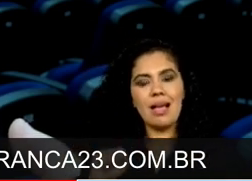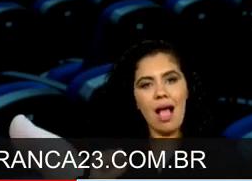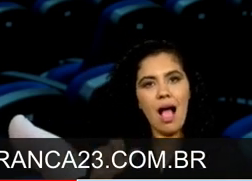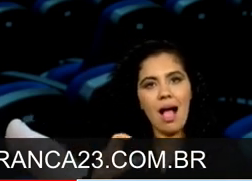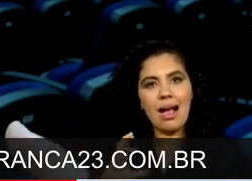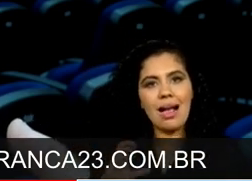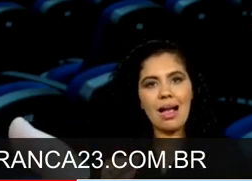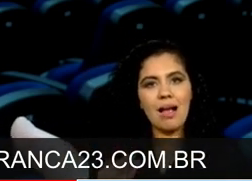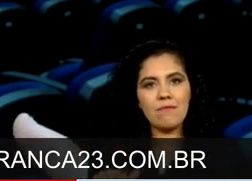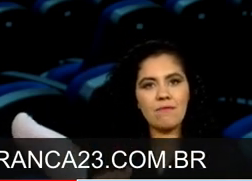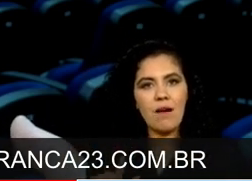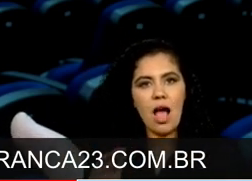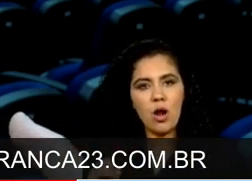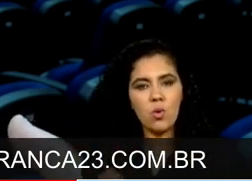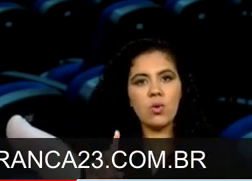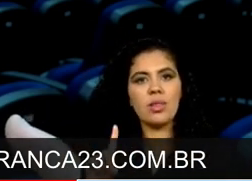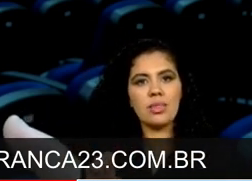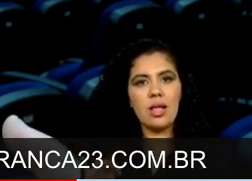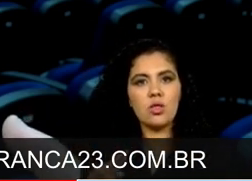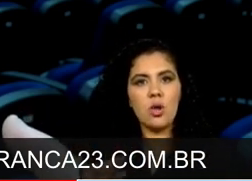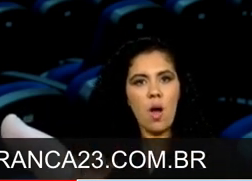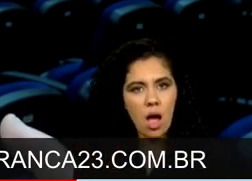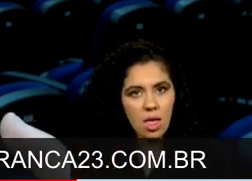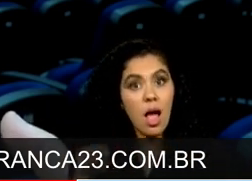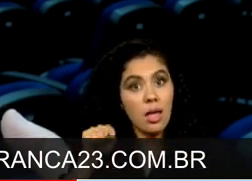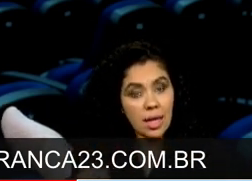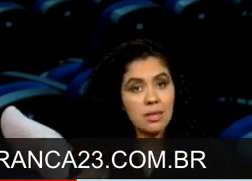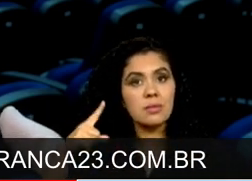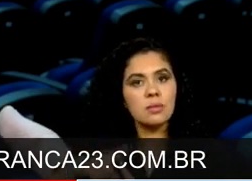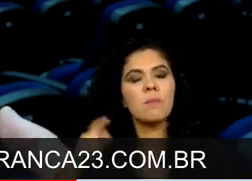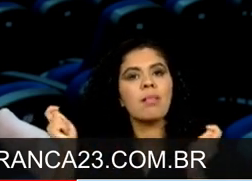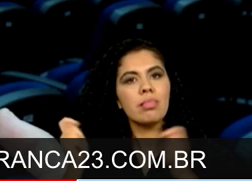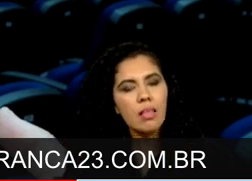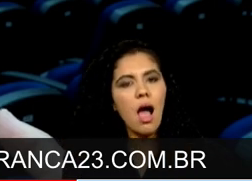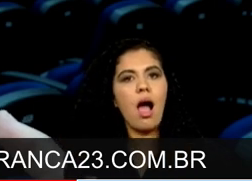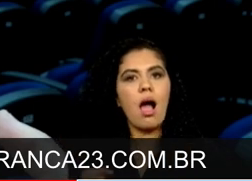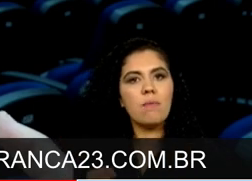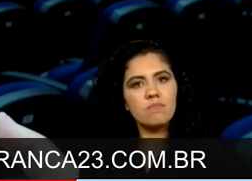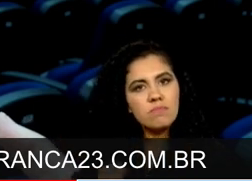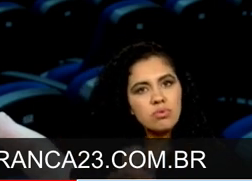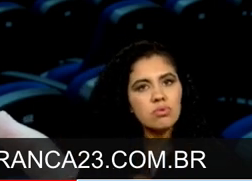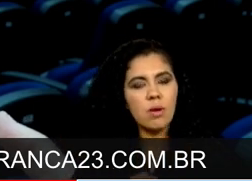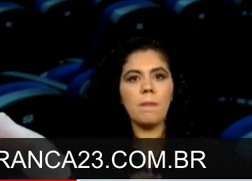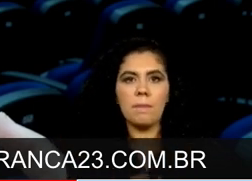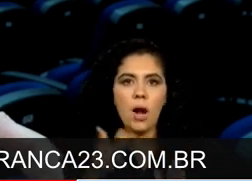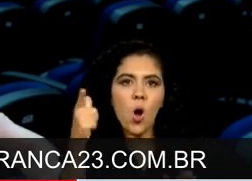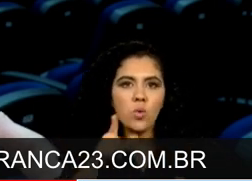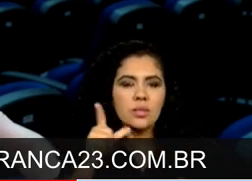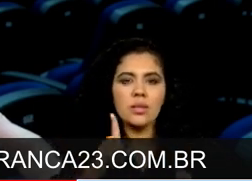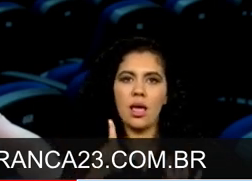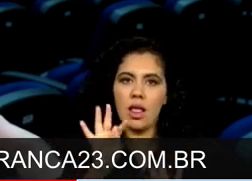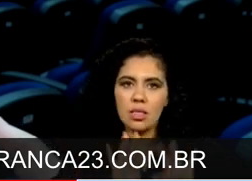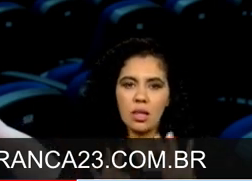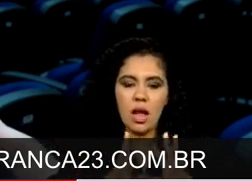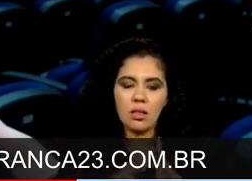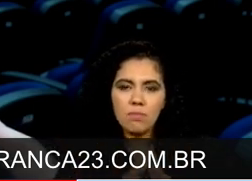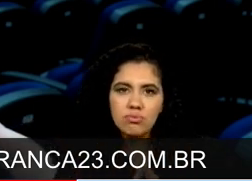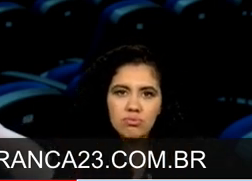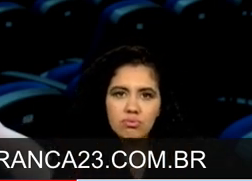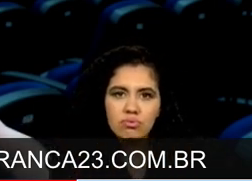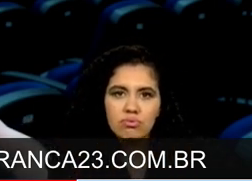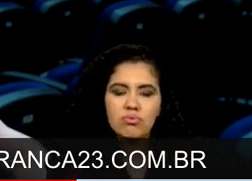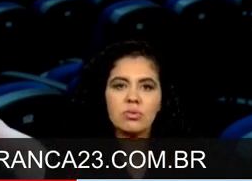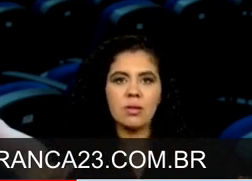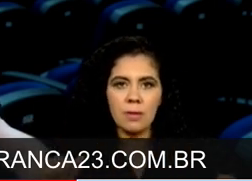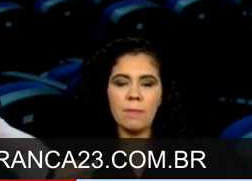usando as capacidades que ele desenvolveu naturalmente de infectar as células para infectar esses linfócitos. Na verdade, o termo que a gente usa é transduzir, não é